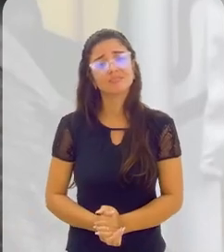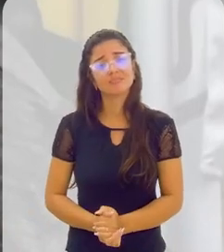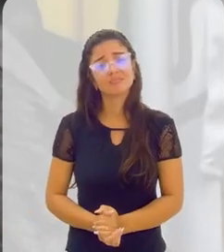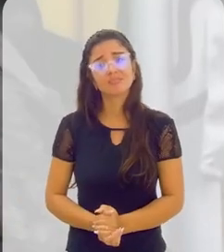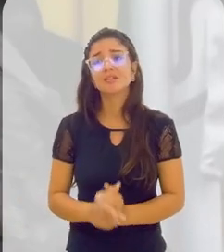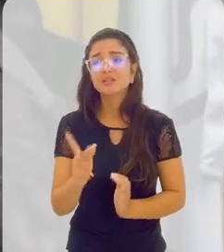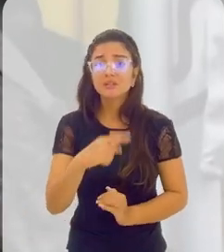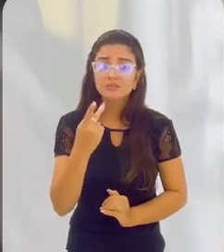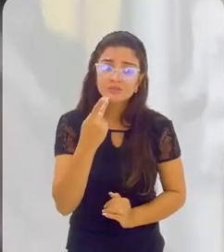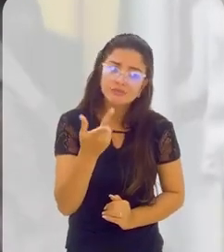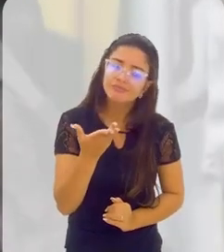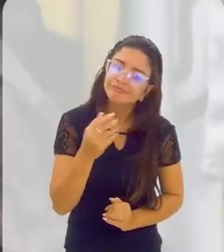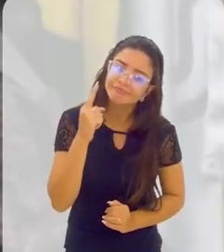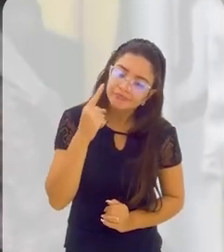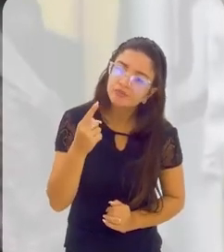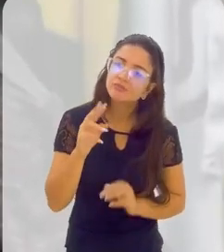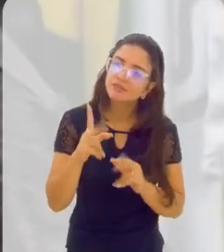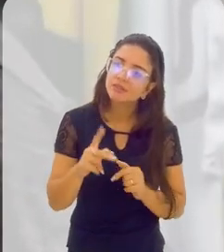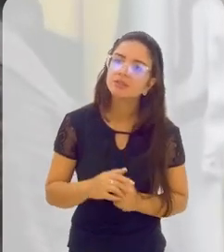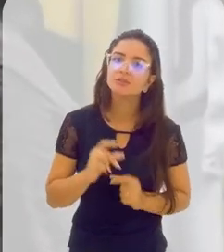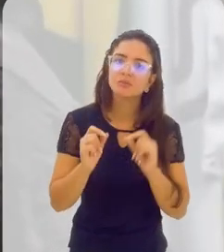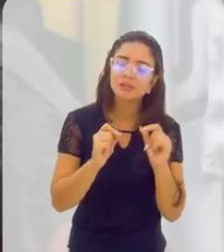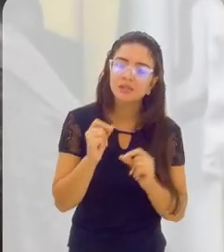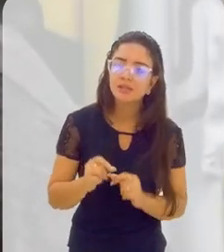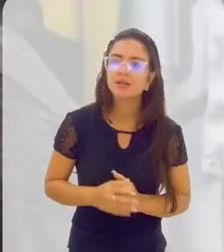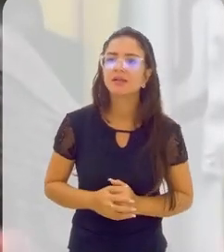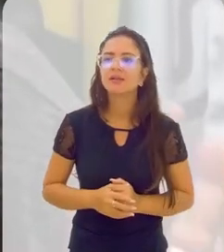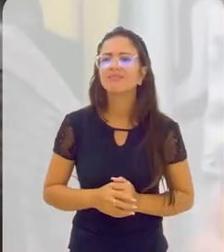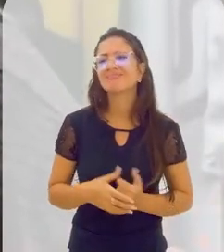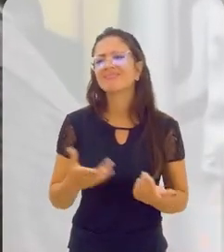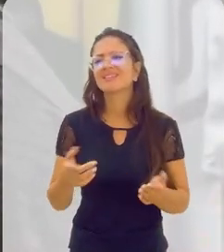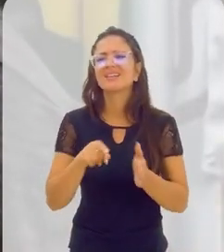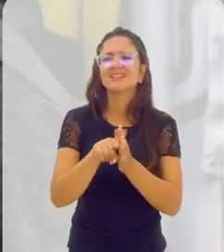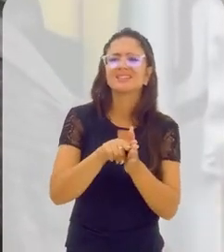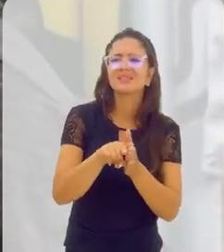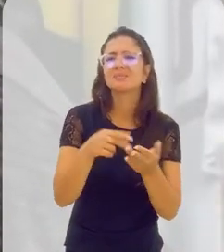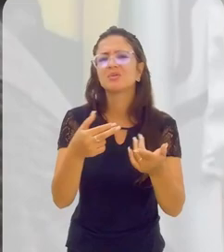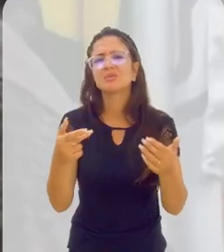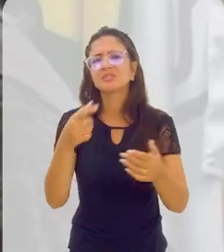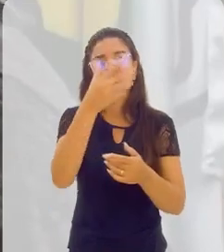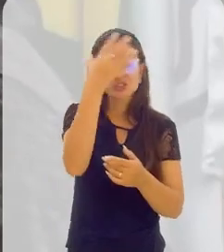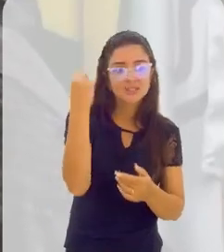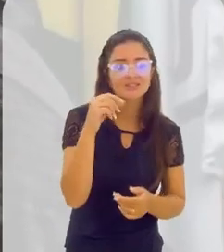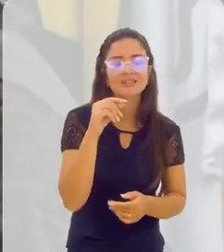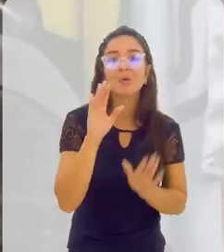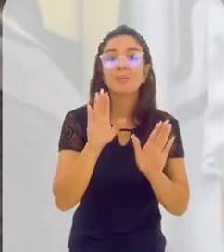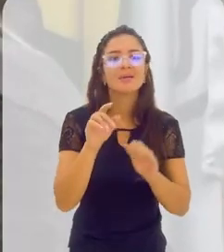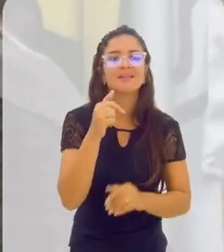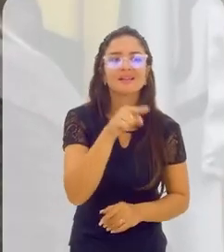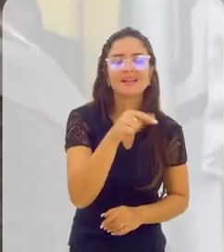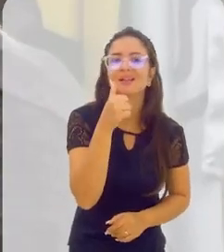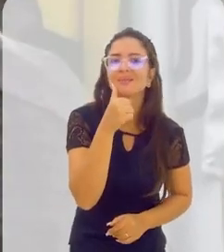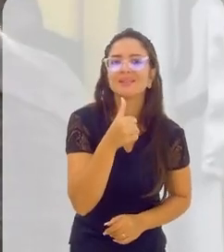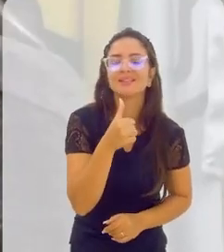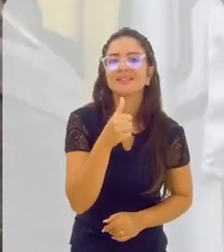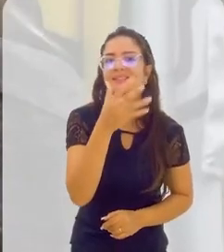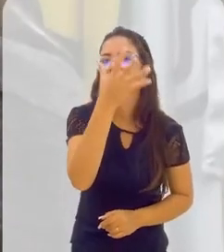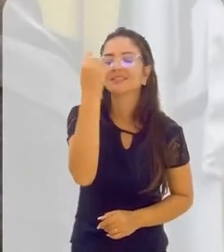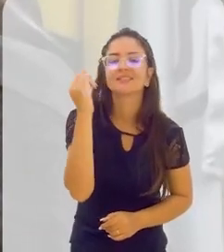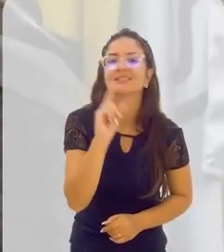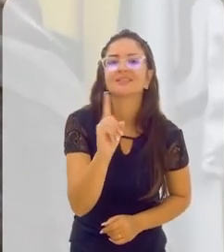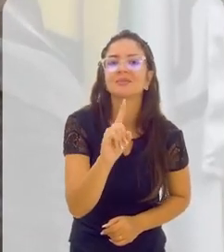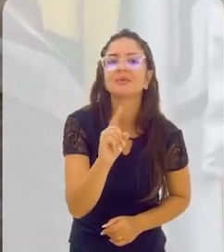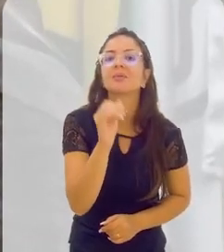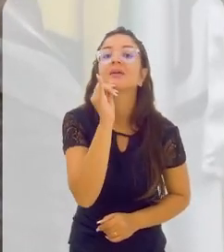a gente todo mundo falou tá vendo a diferença ela esqueceu de perguntar um exame qualquer uma bobagem mas ela não esqueceu de que a pessoa não